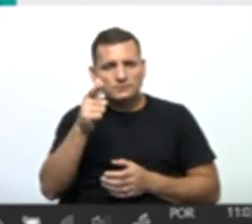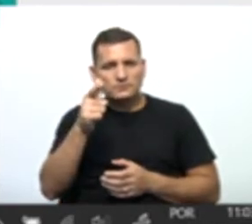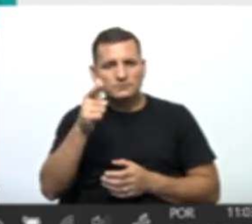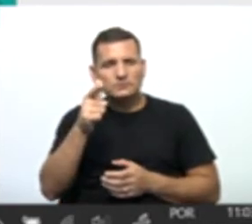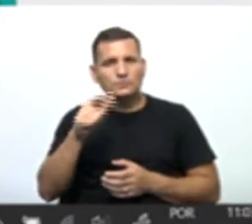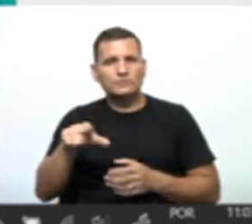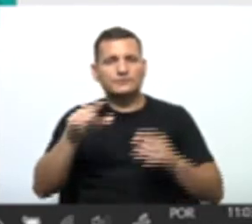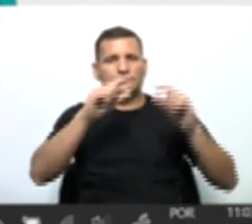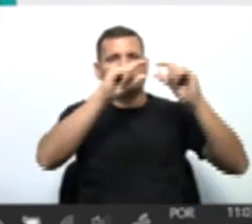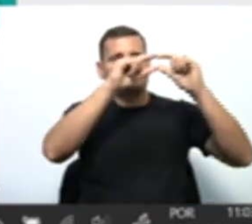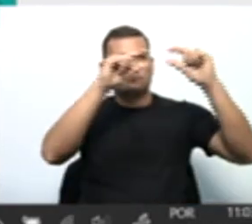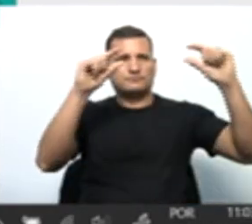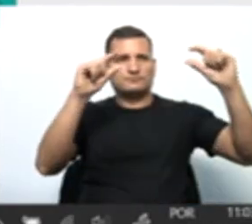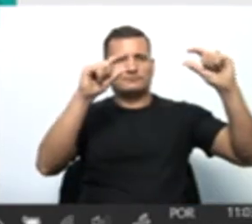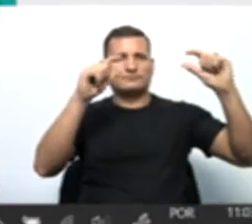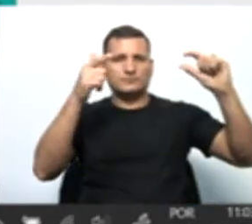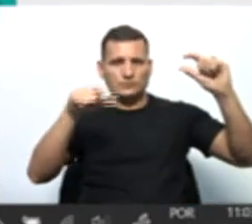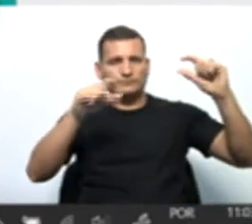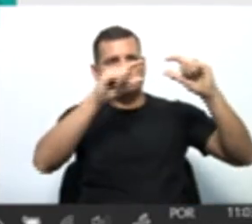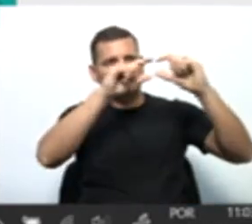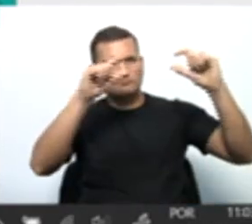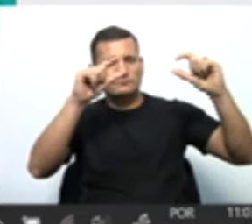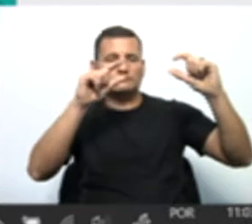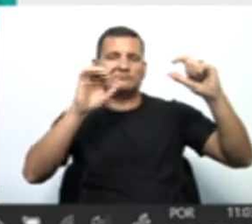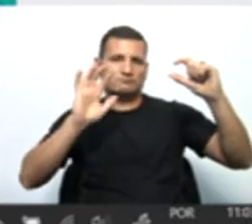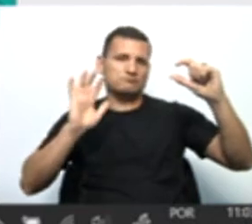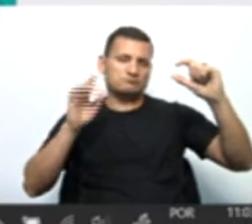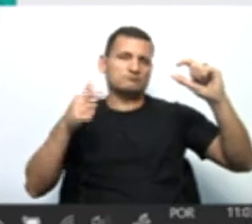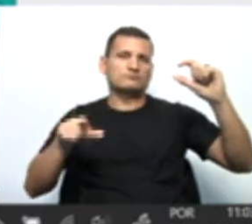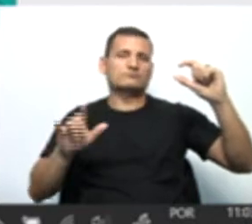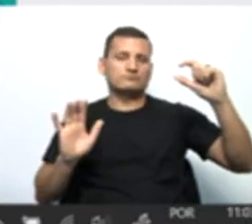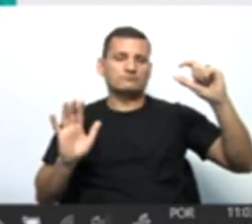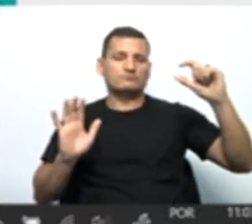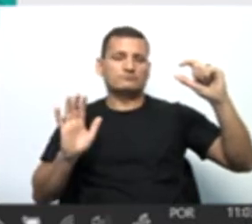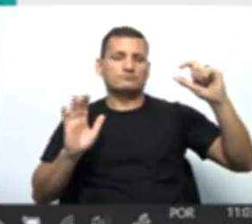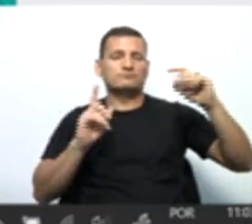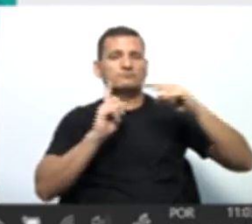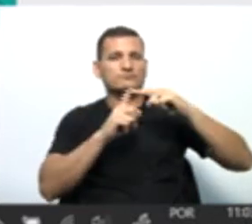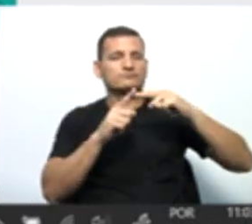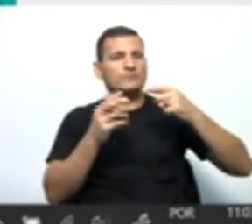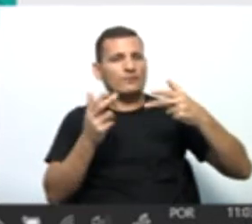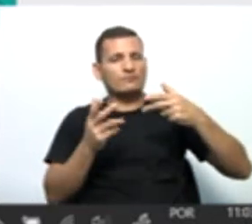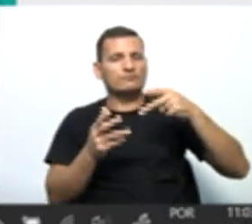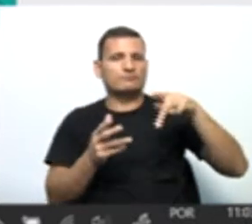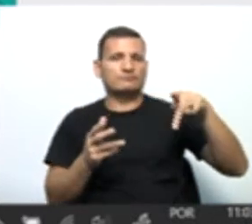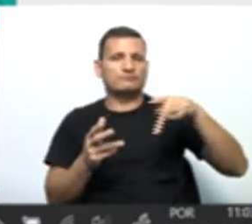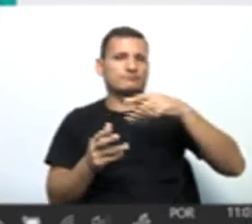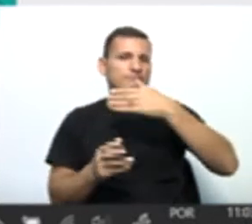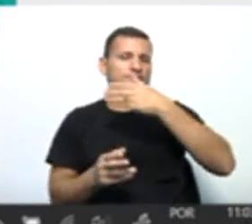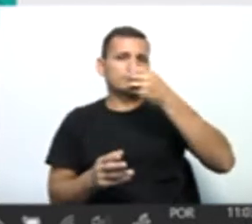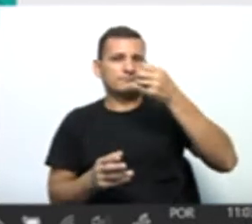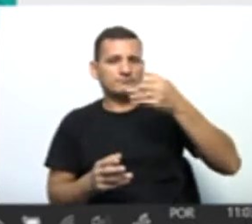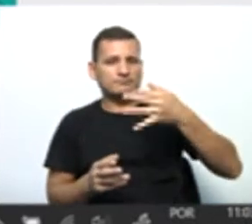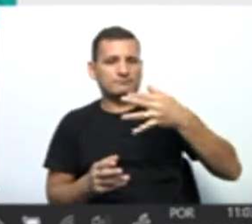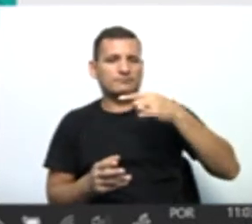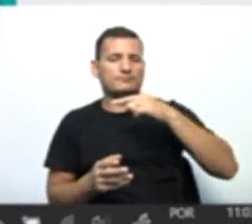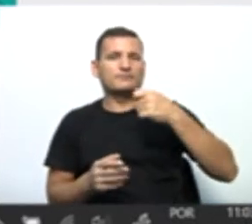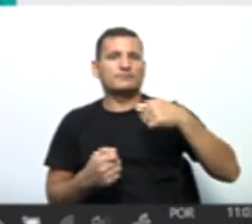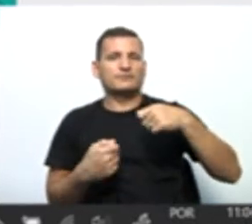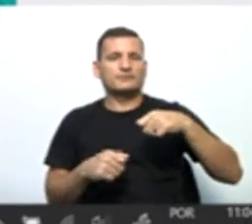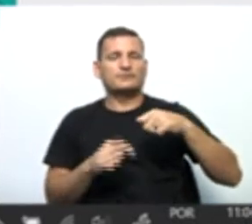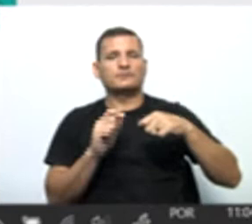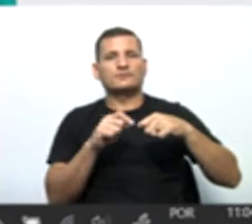esse topo da página? Repetiu. Por quê? É o que o Silmar acabou de falar para você. Ela tem que concretizar